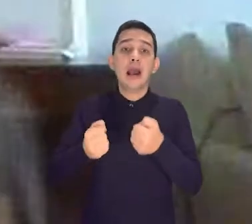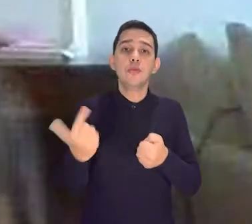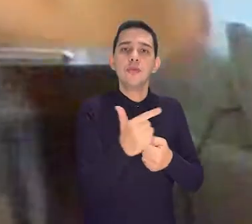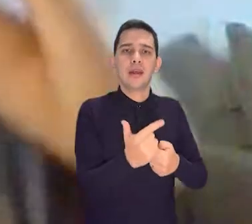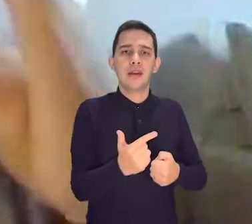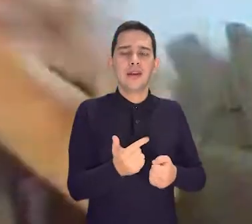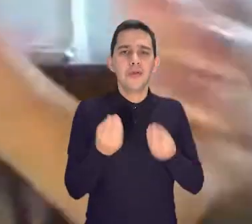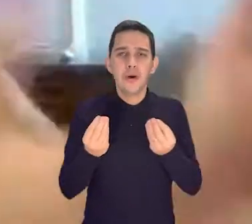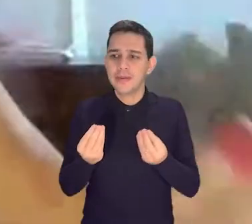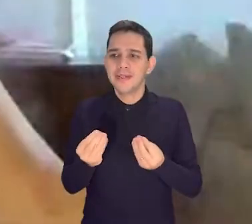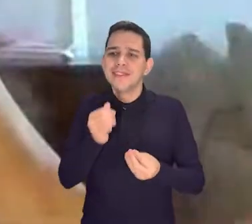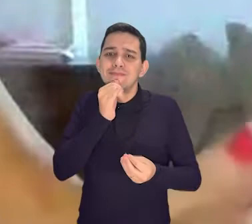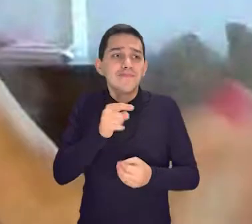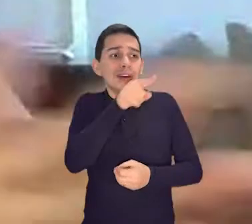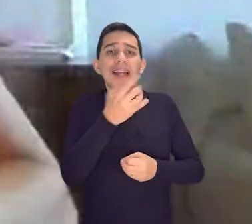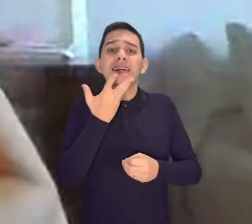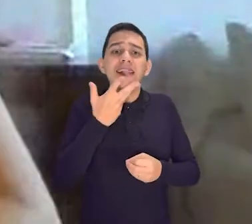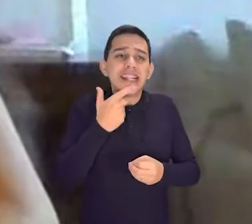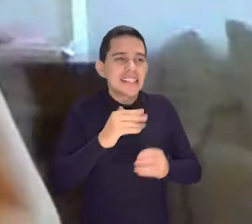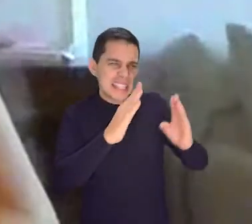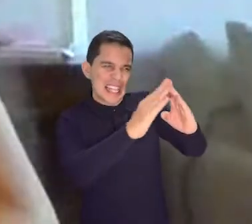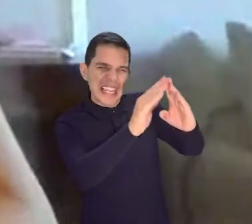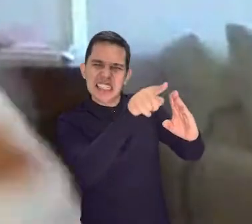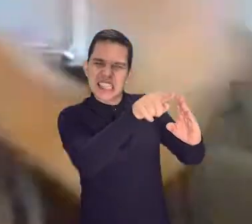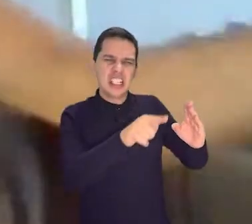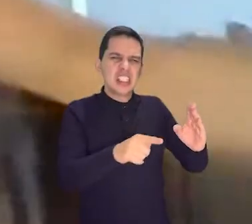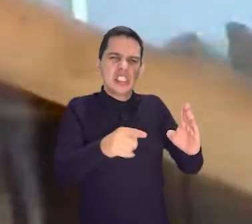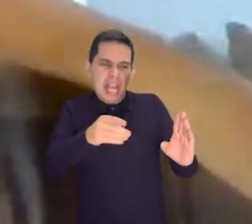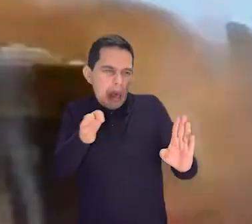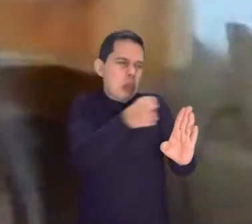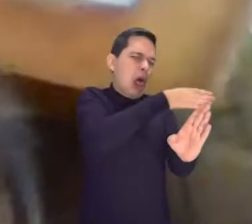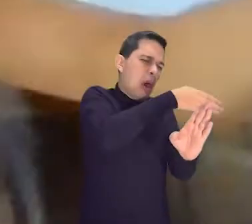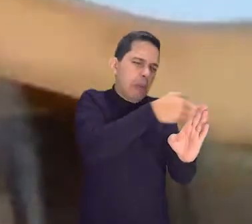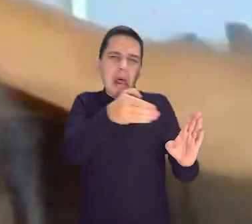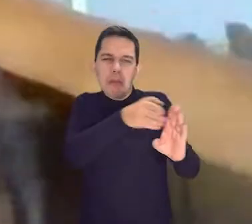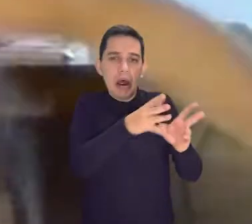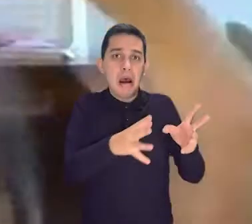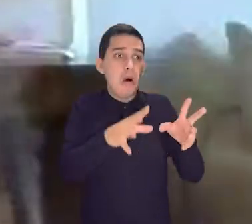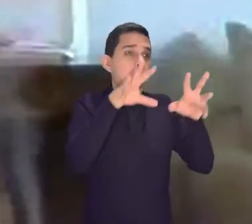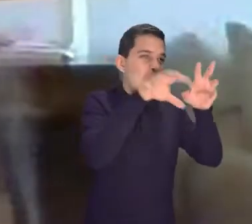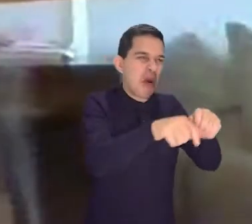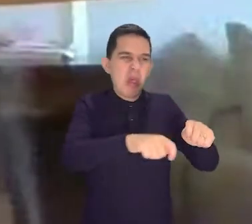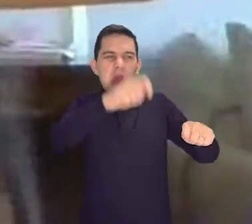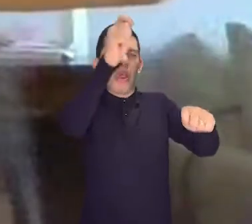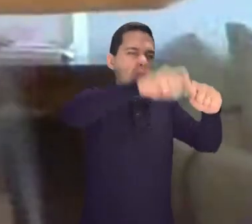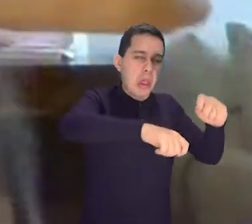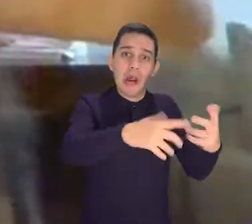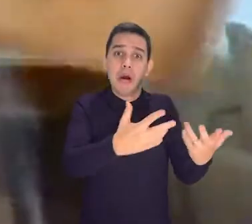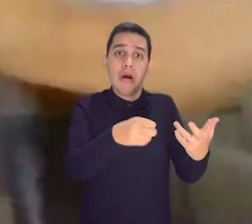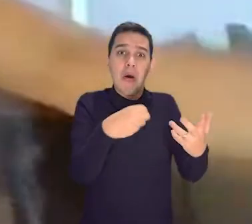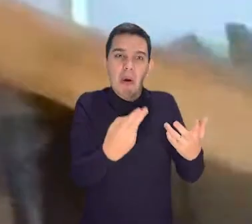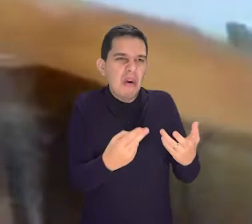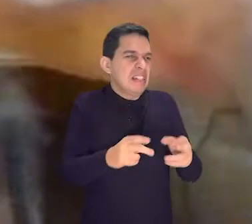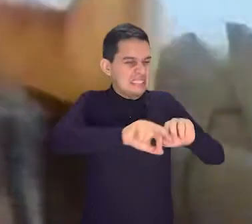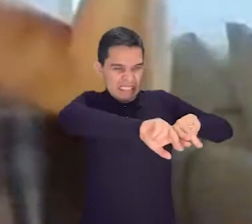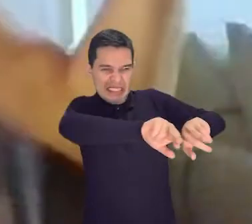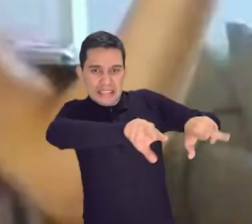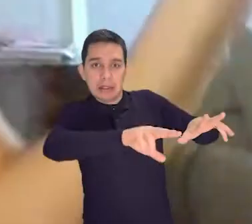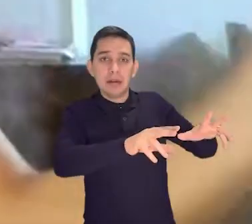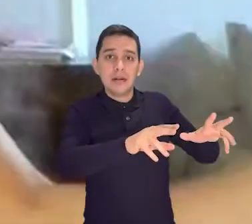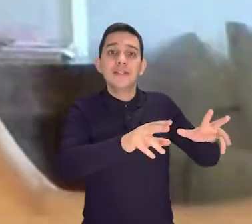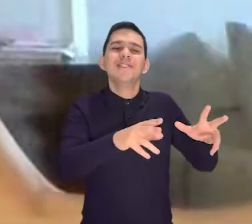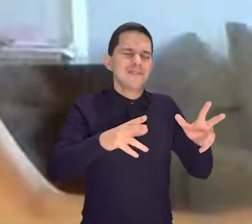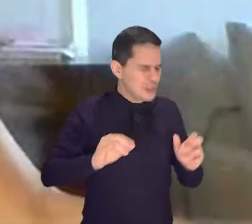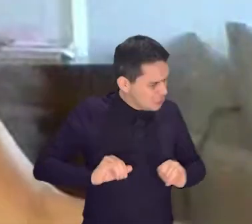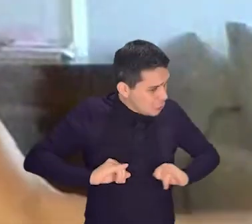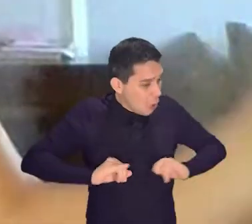eles possam retirar uma criança de uma situação de vulnerabilidade, de violação de direitos, uma criança que está sendo abusada